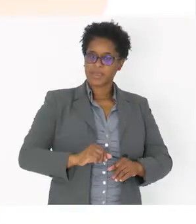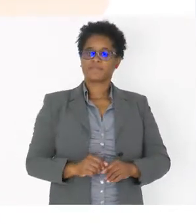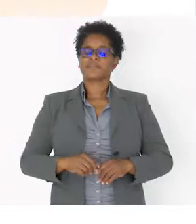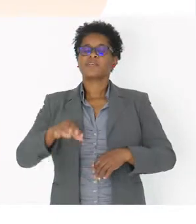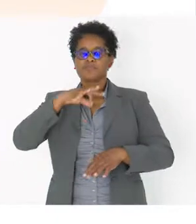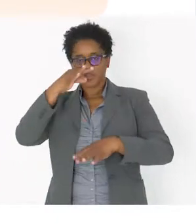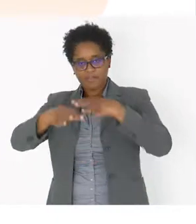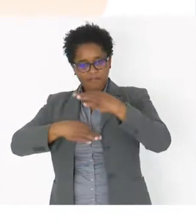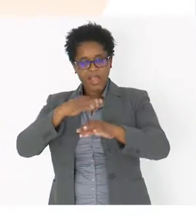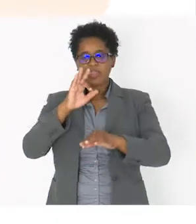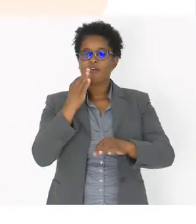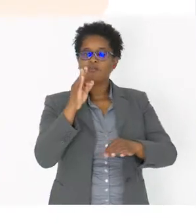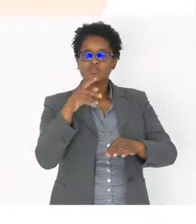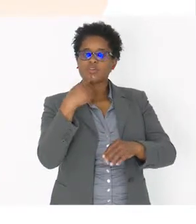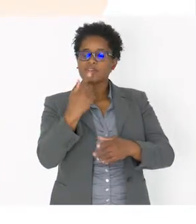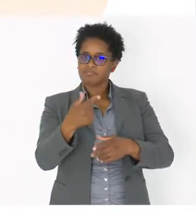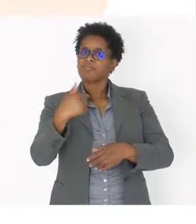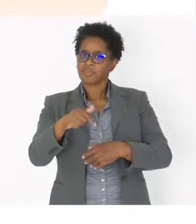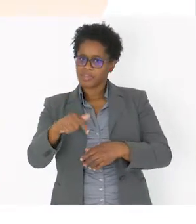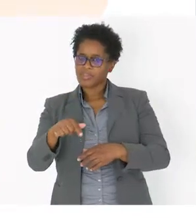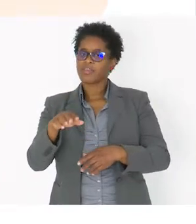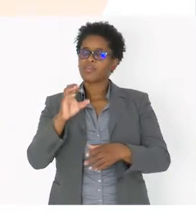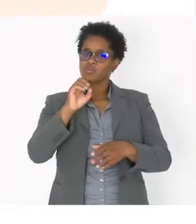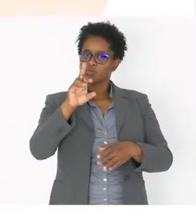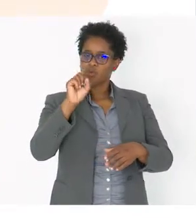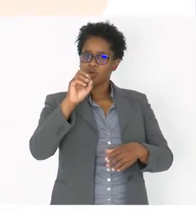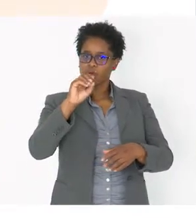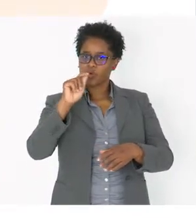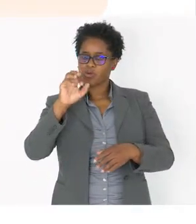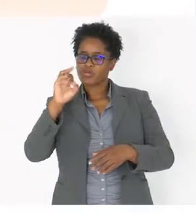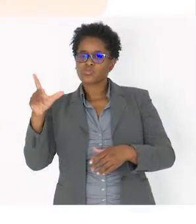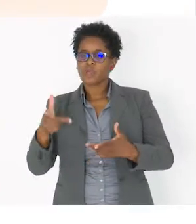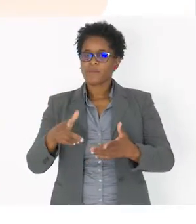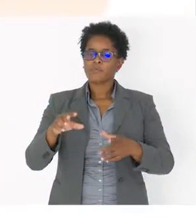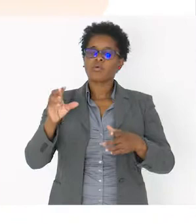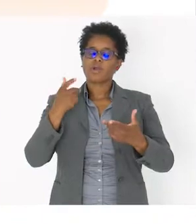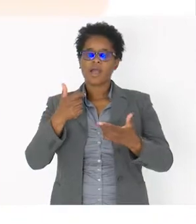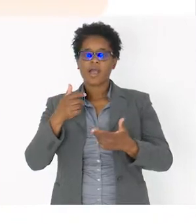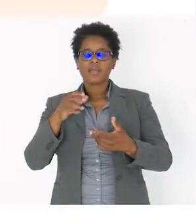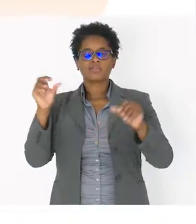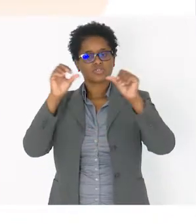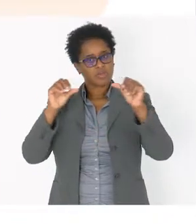das funções que desempenham os órgãos do aparelho reprodutor.